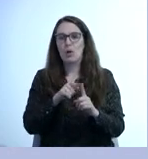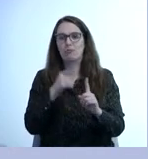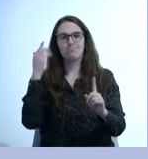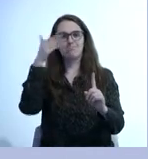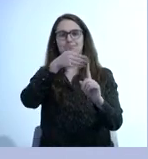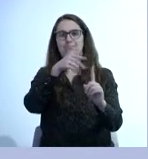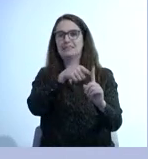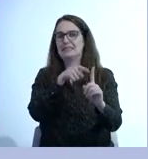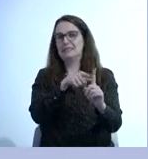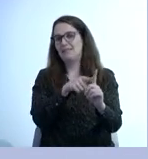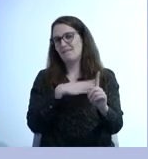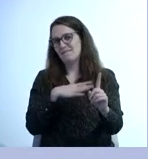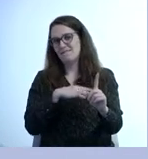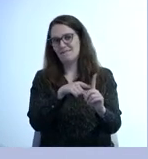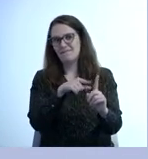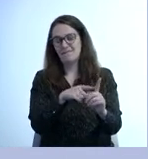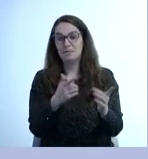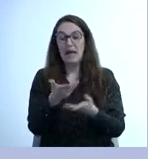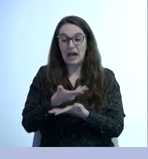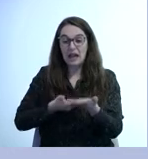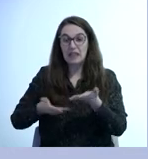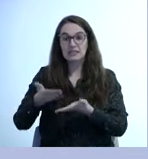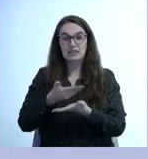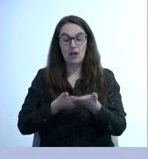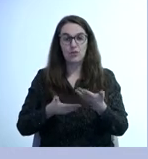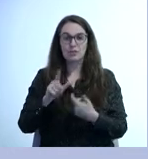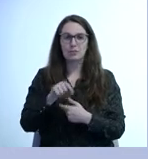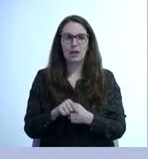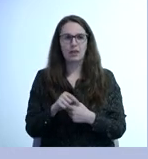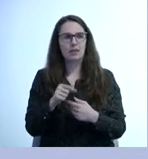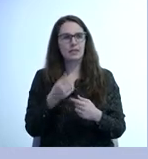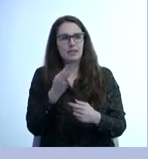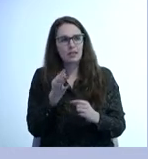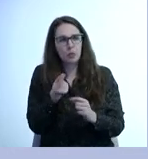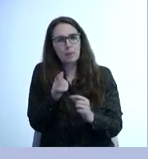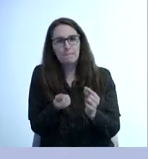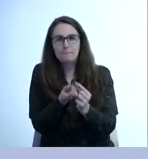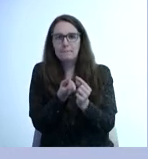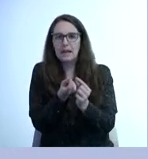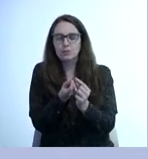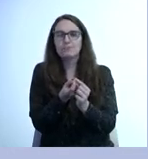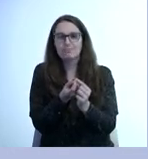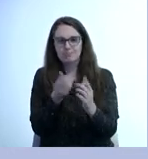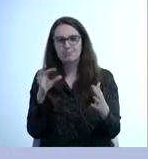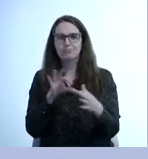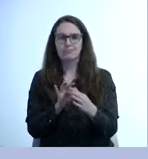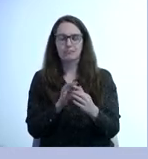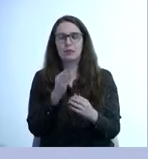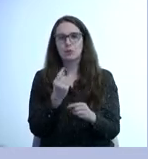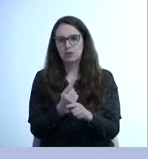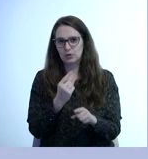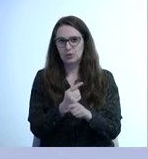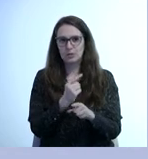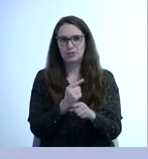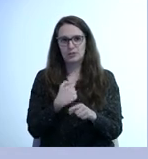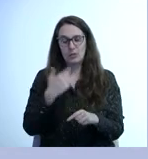e essa relação e a própria aproximação do projeto tinha muito a ver com muitas coisas que